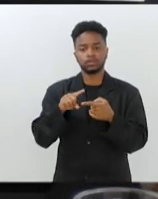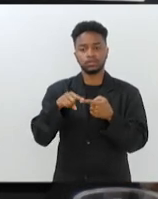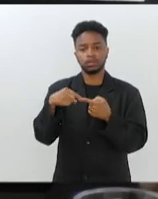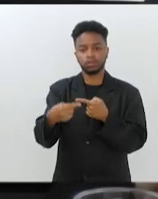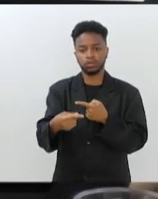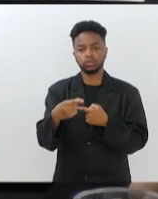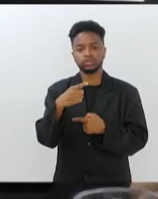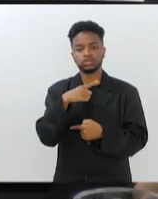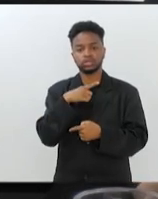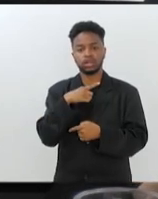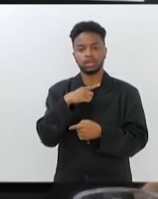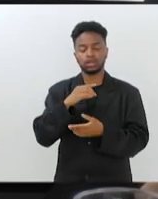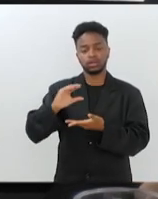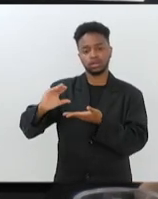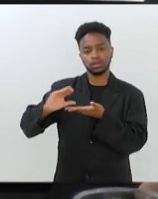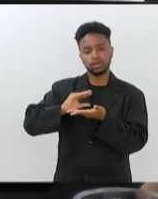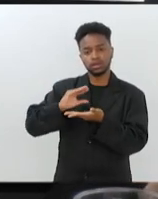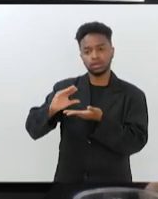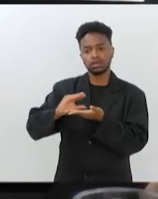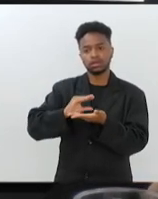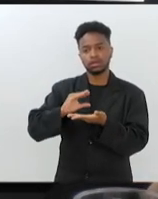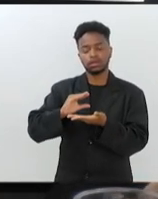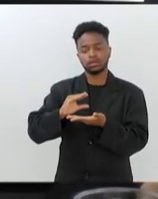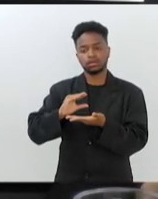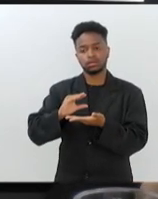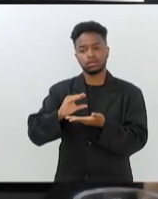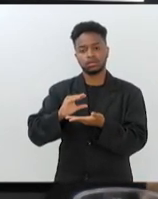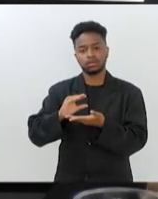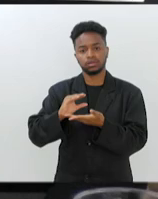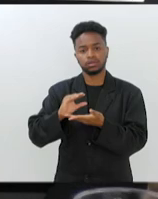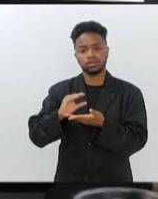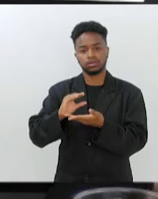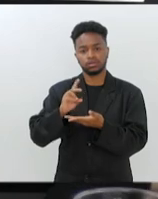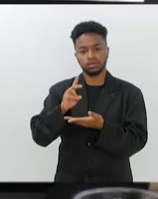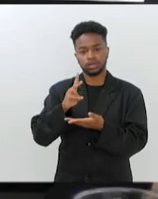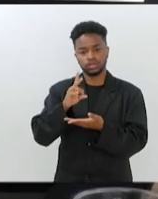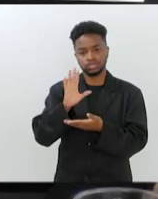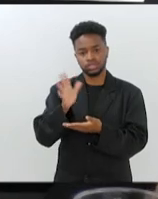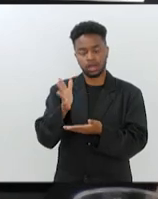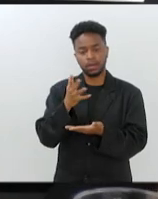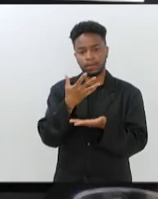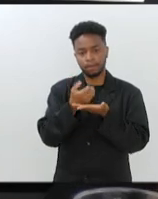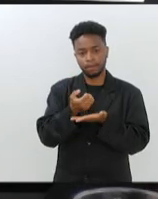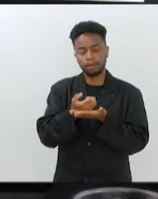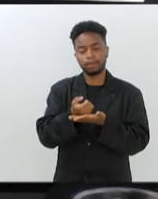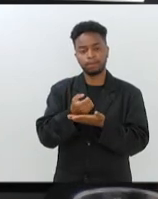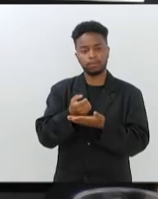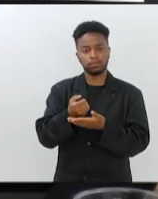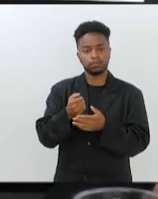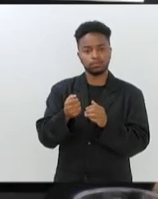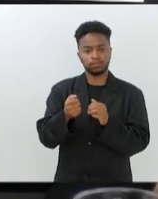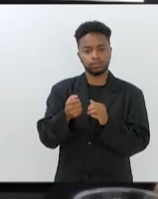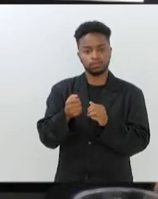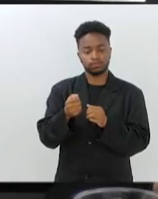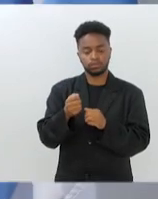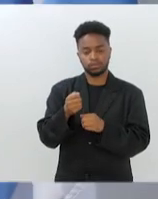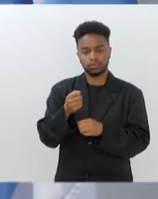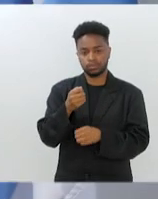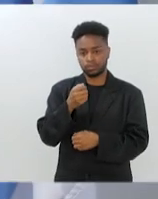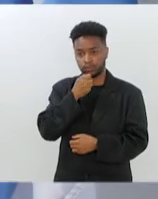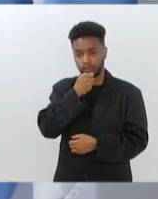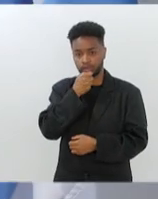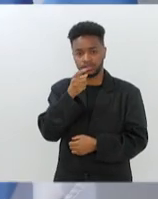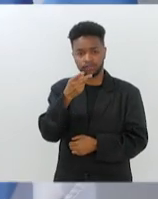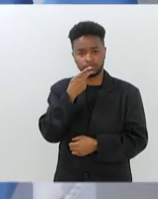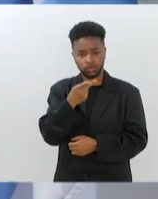tem contrapartidas em em qu vai gravar a gente já gravou um podcast com eles a senhora tá dizendo que gastou R